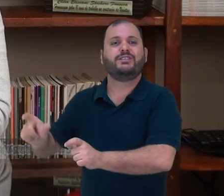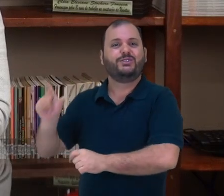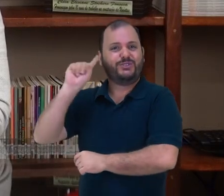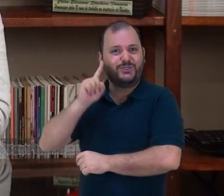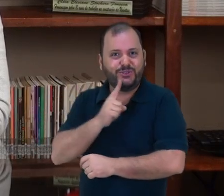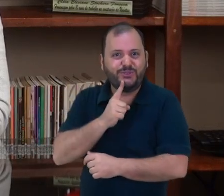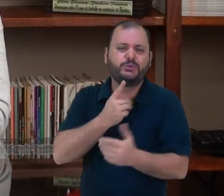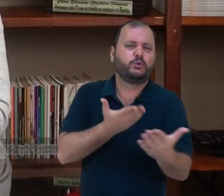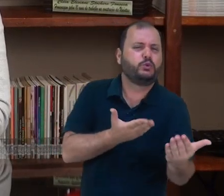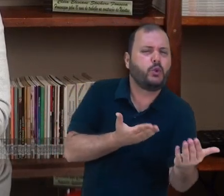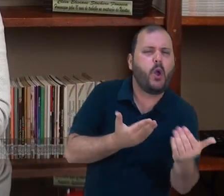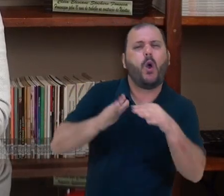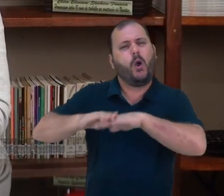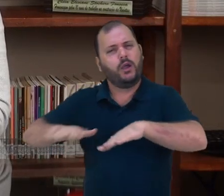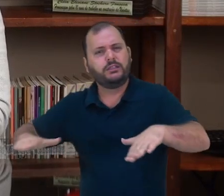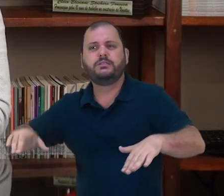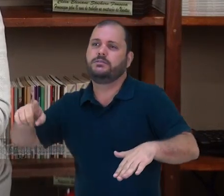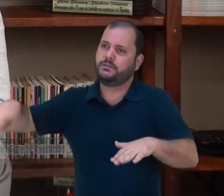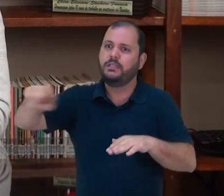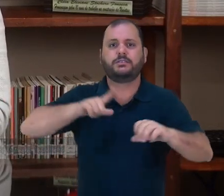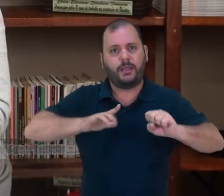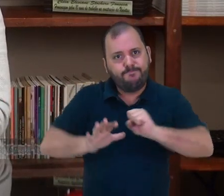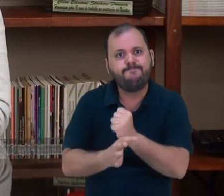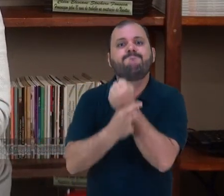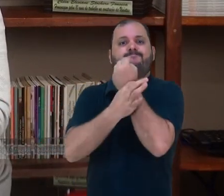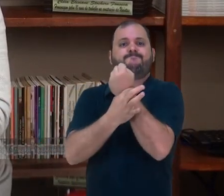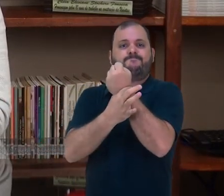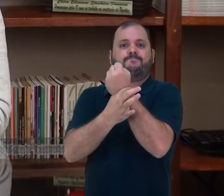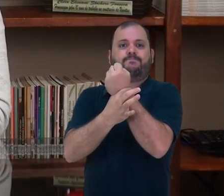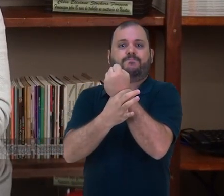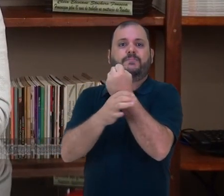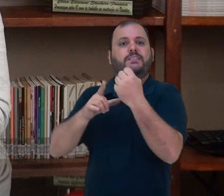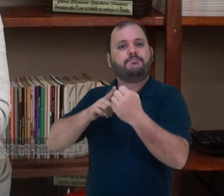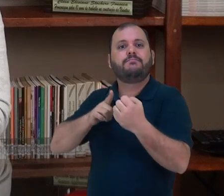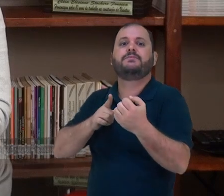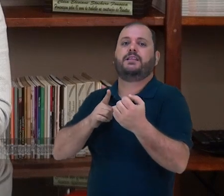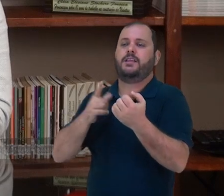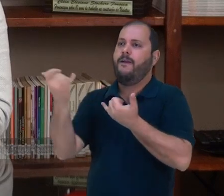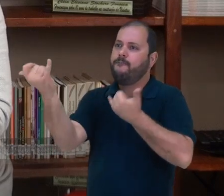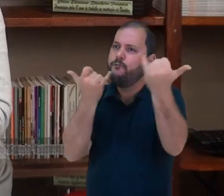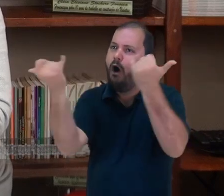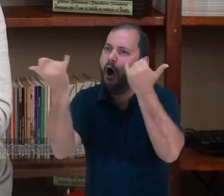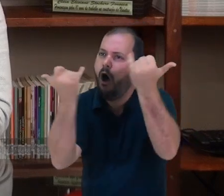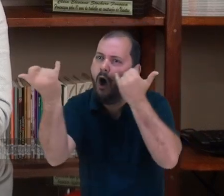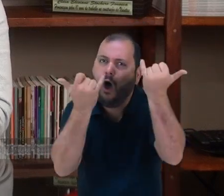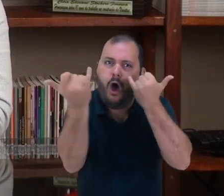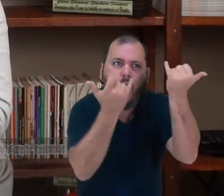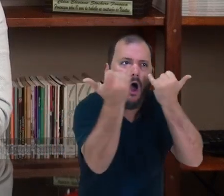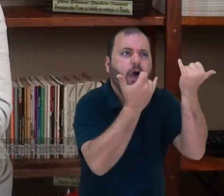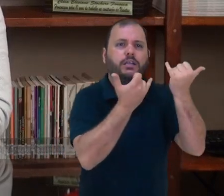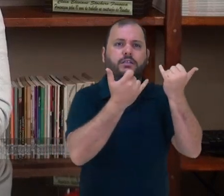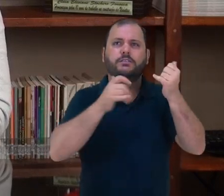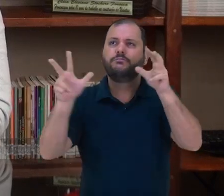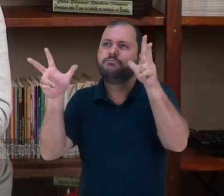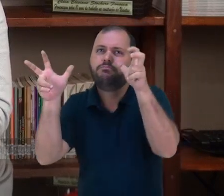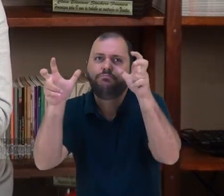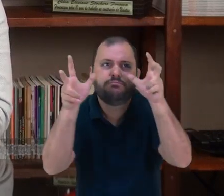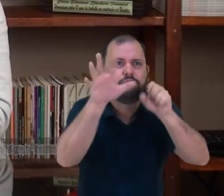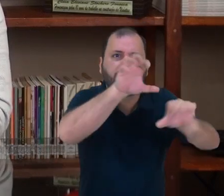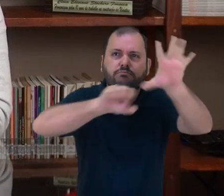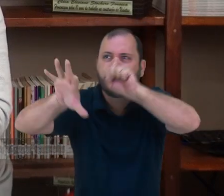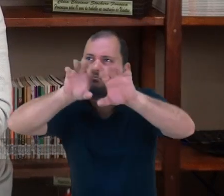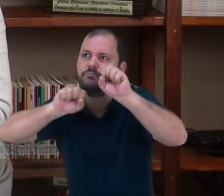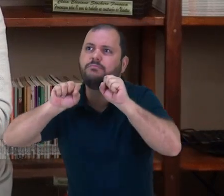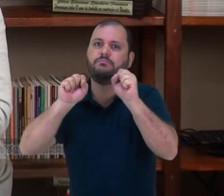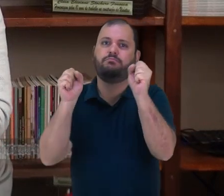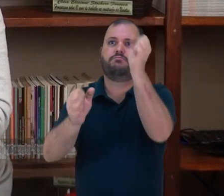e jovens surdos possam estar tendo o acesso e a comunicação